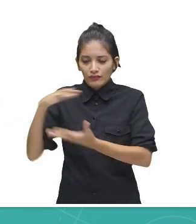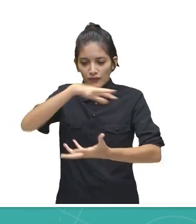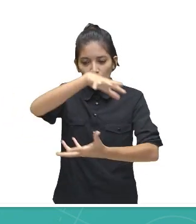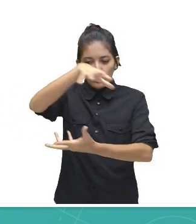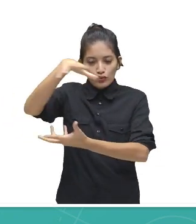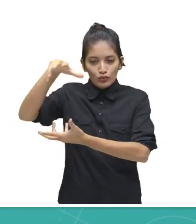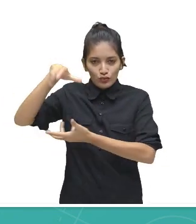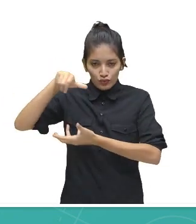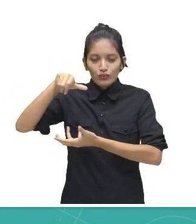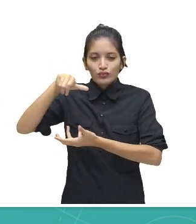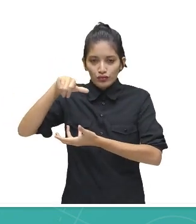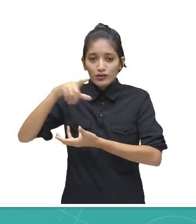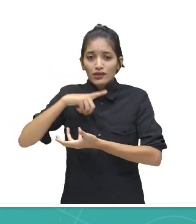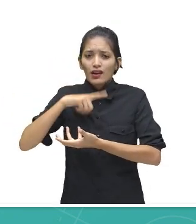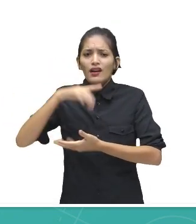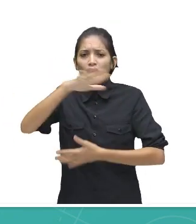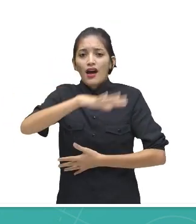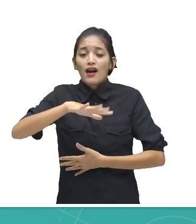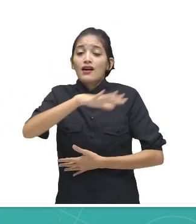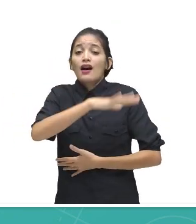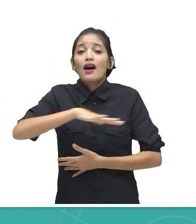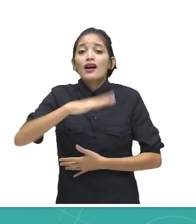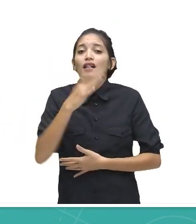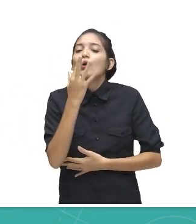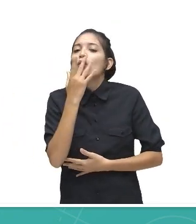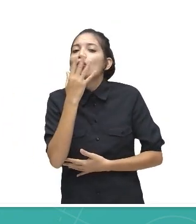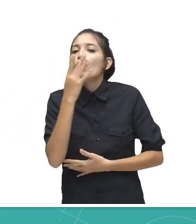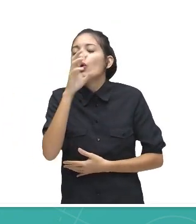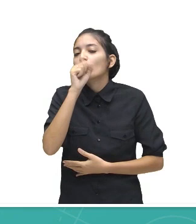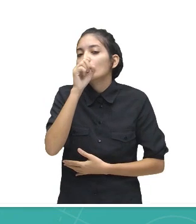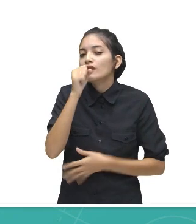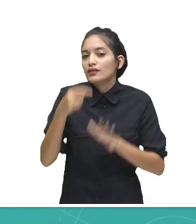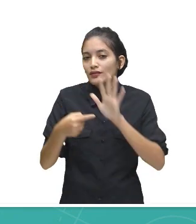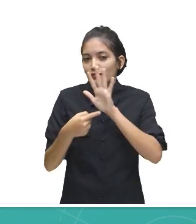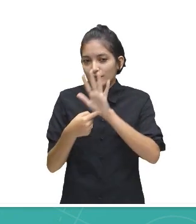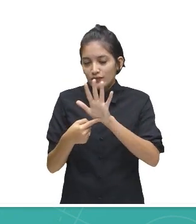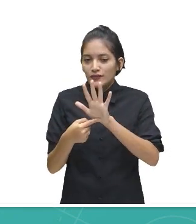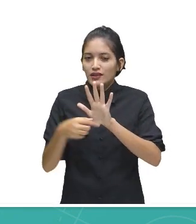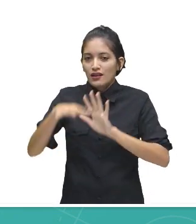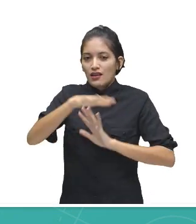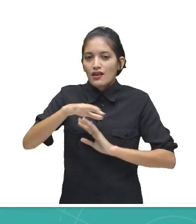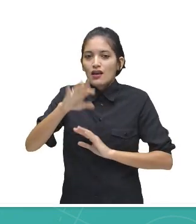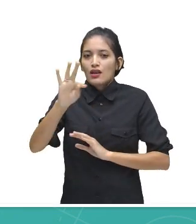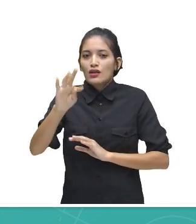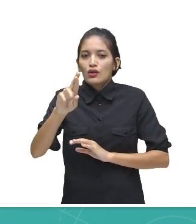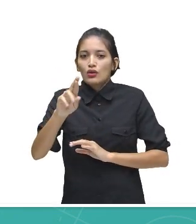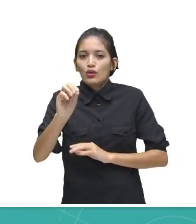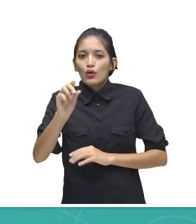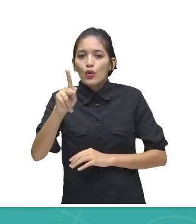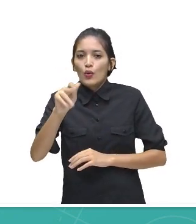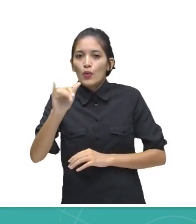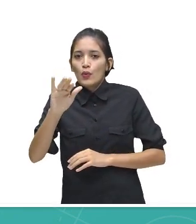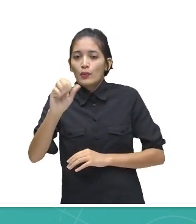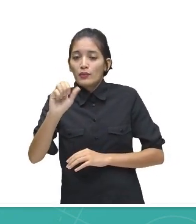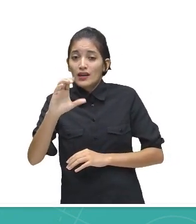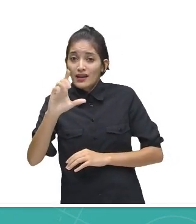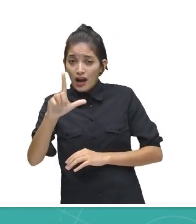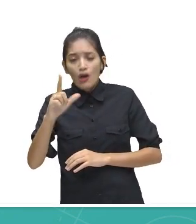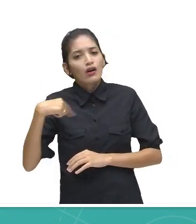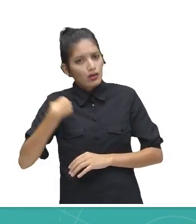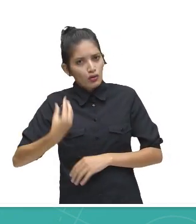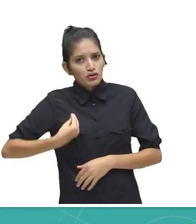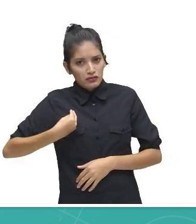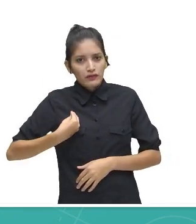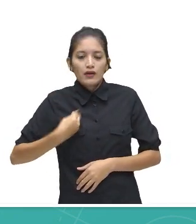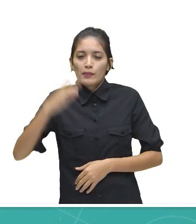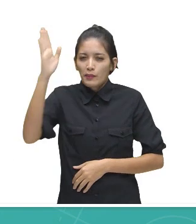a gente tem aí essa área de laranja mostrado aí como sendo a zona tropical do planeta, que é onde a gente está, né? Onde nós estamos ali, boa parte